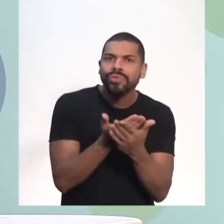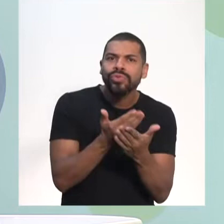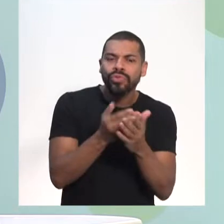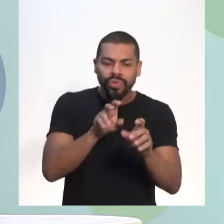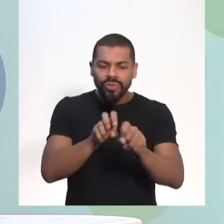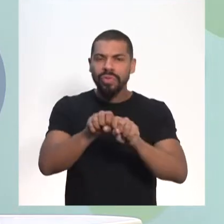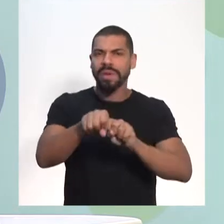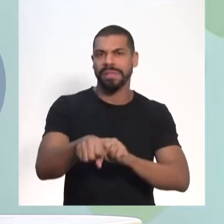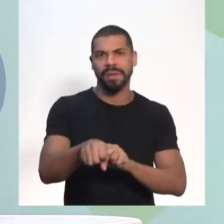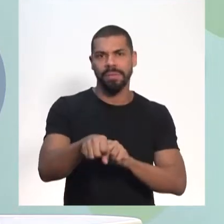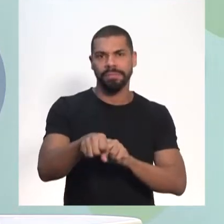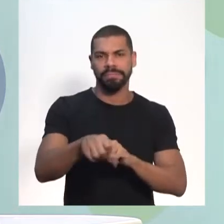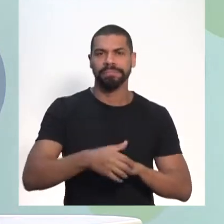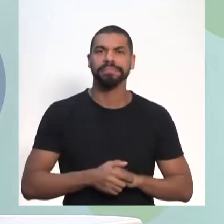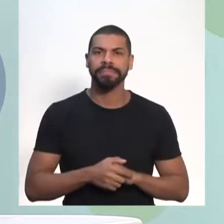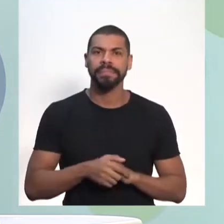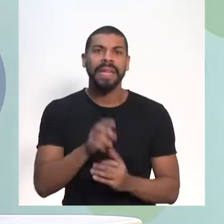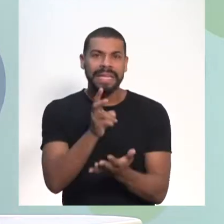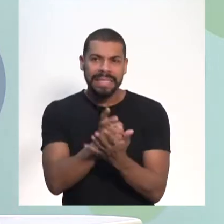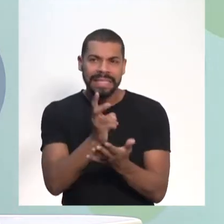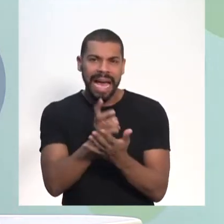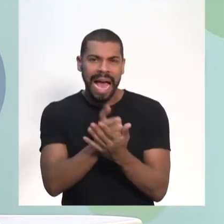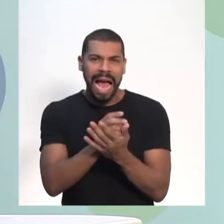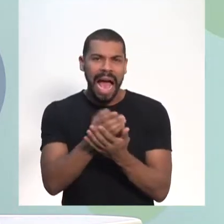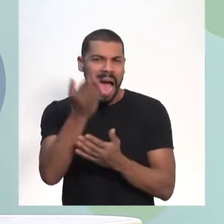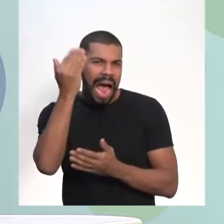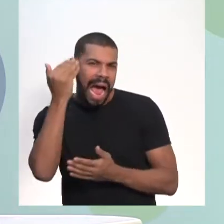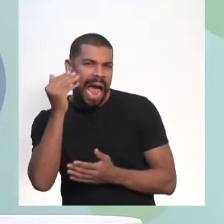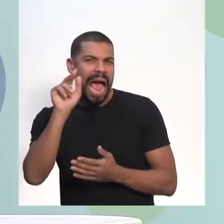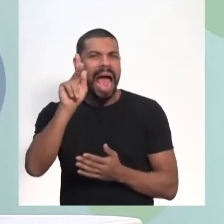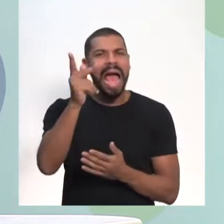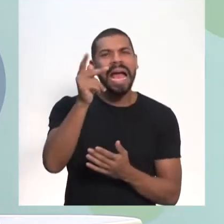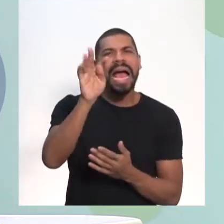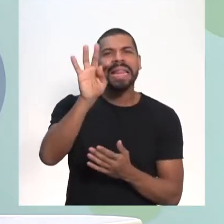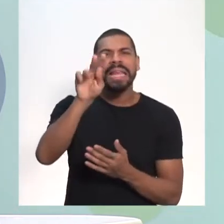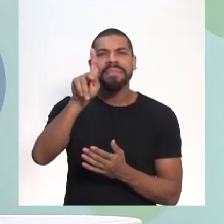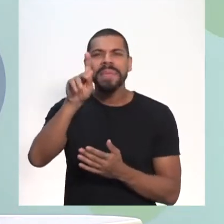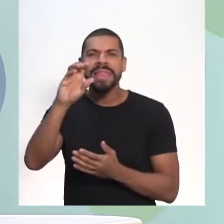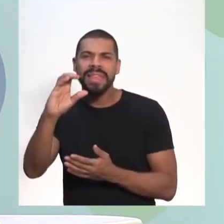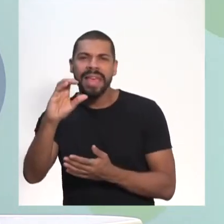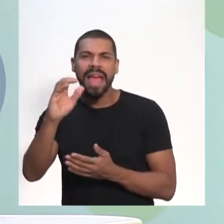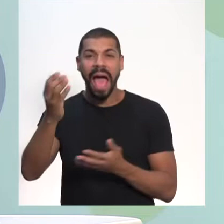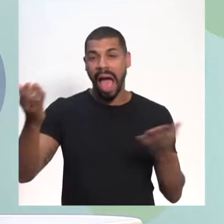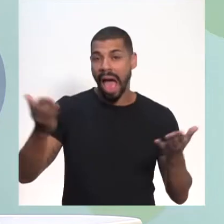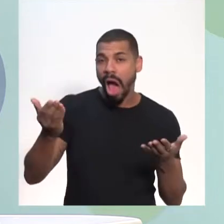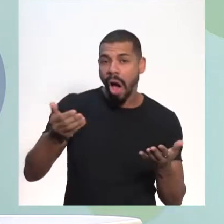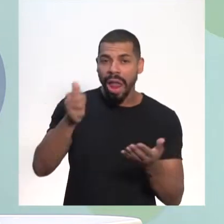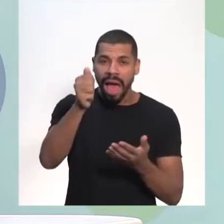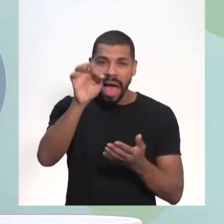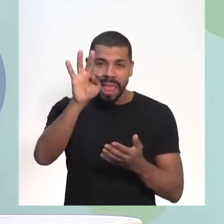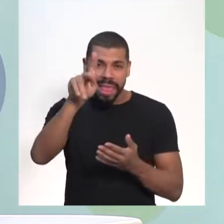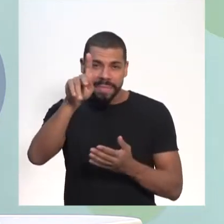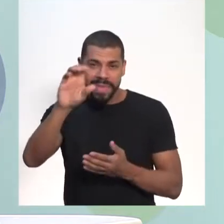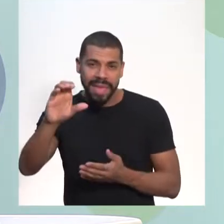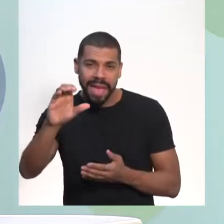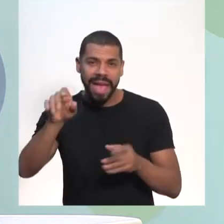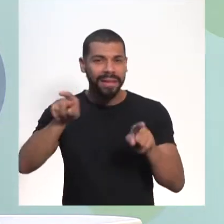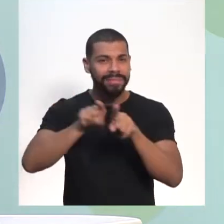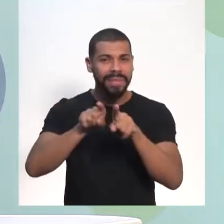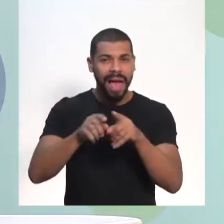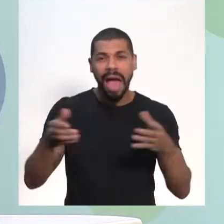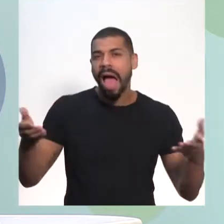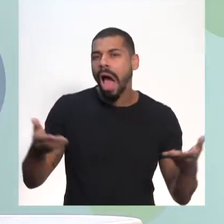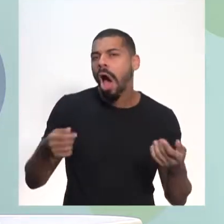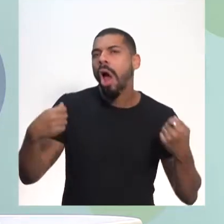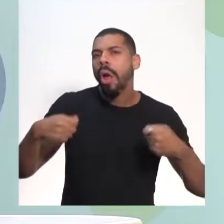formação. A TPC, antes HTPC, esse espaço já existe há um bom tempo, é uma conquista. Mas eu lembro, em sala de aula, eu mesmo